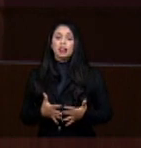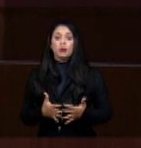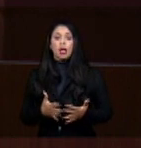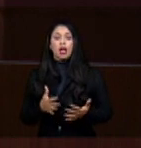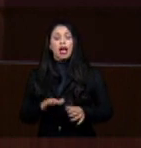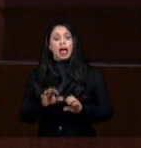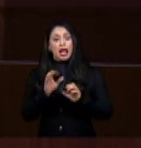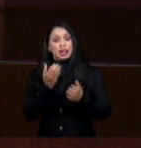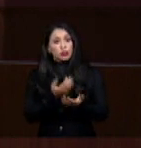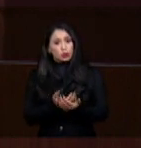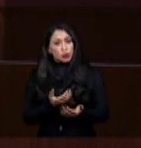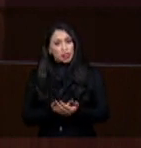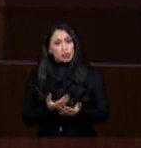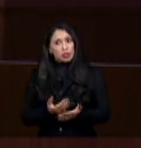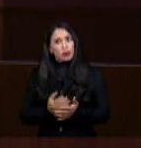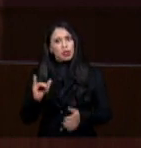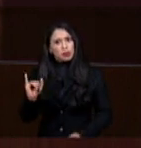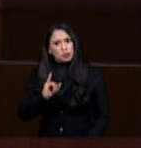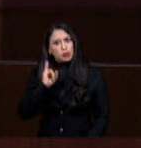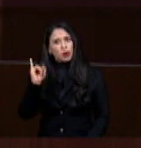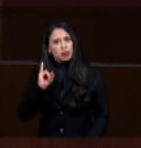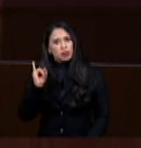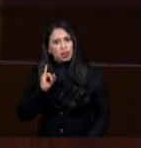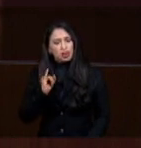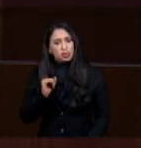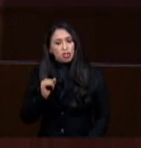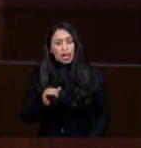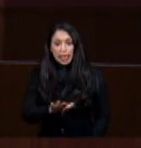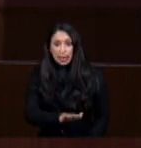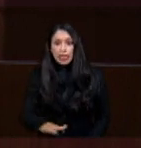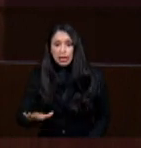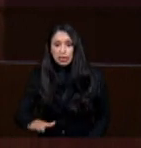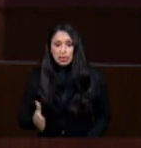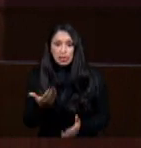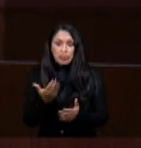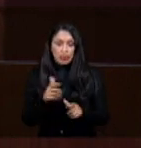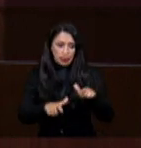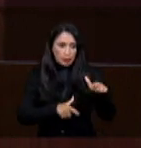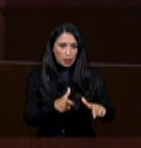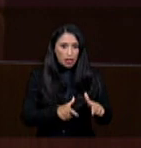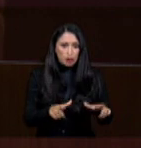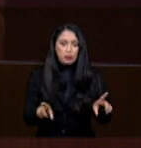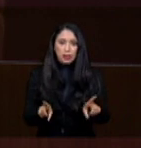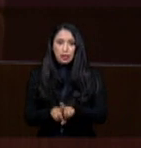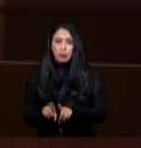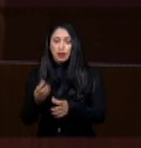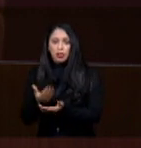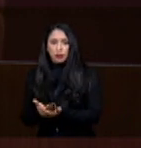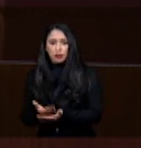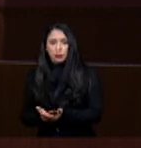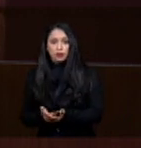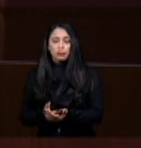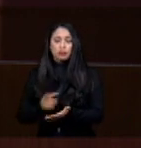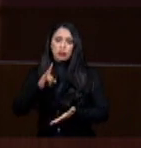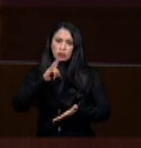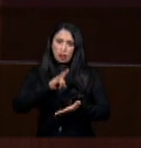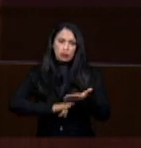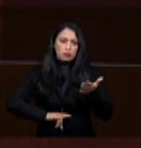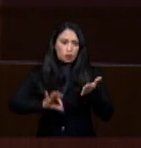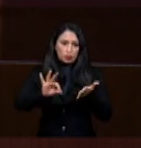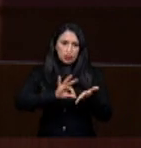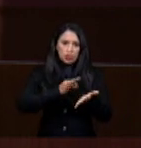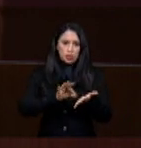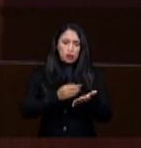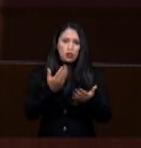incorporada pelas famílias como o valor crianças que trabalham estudam estão matriculados você